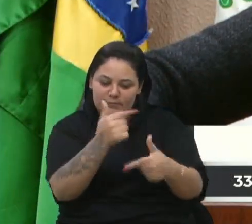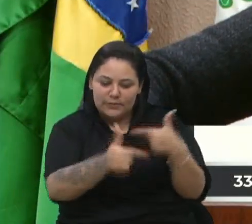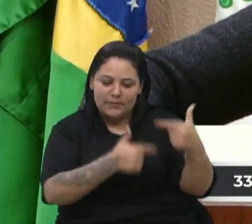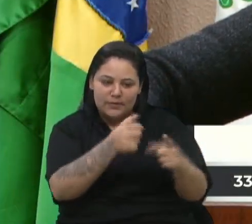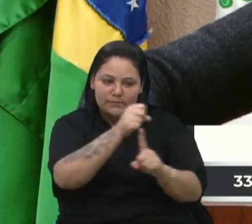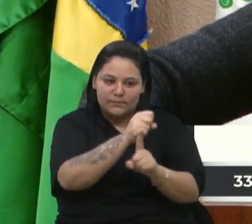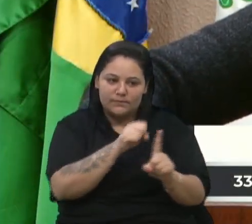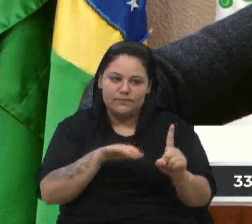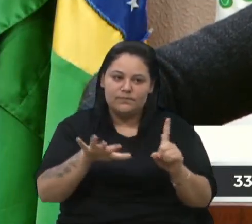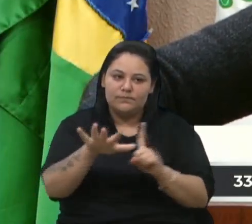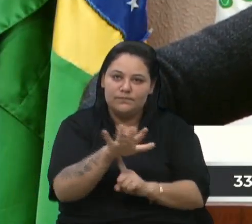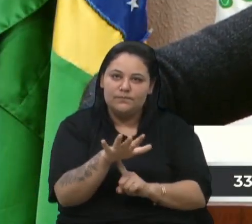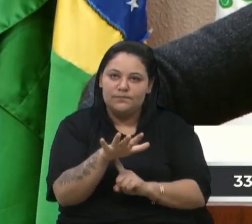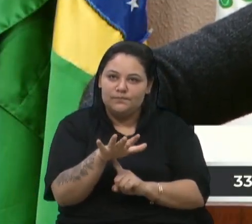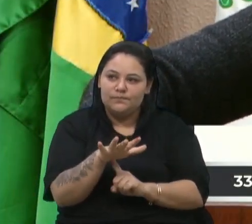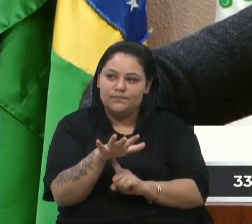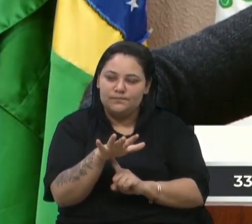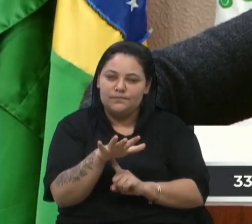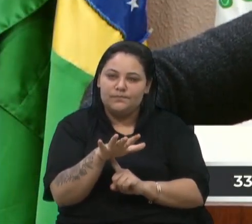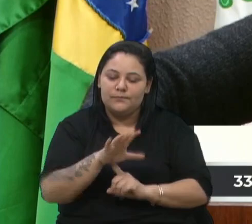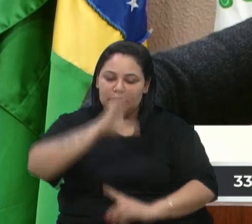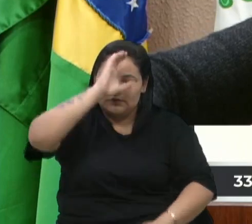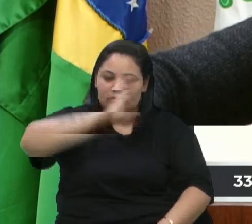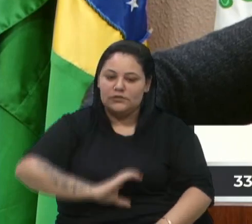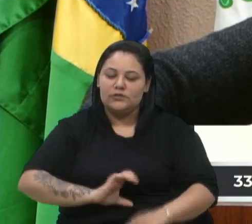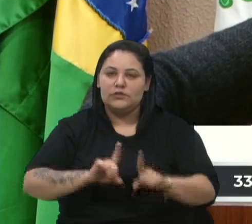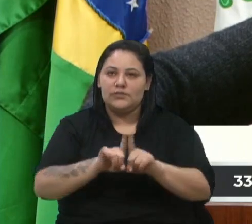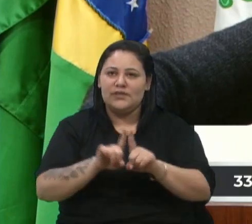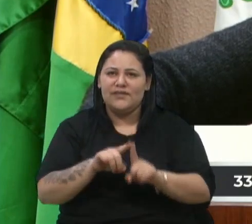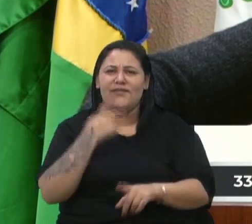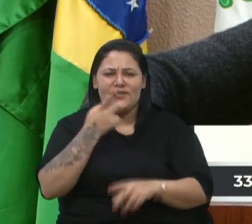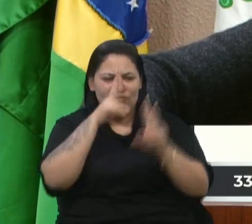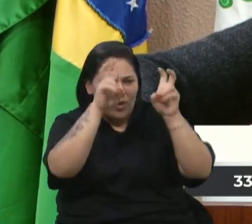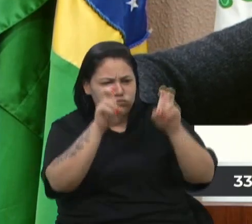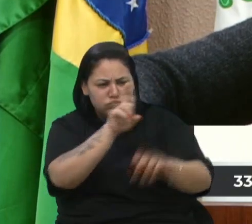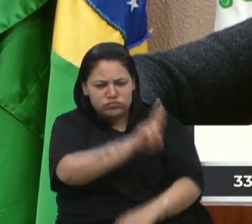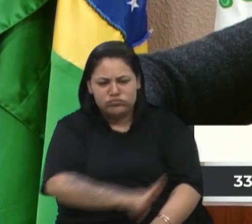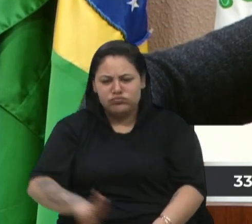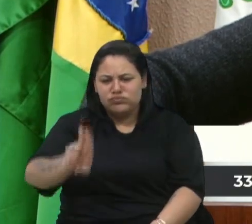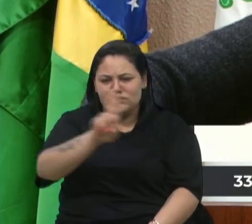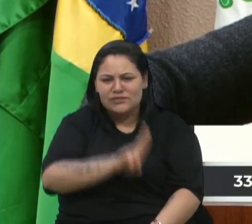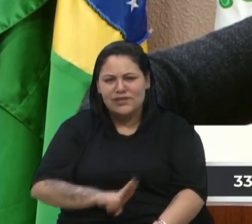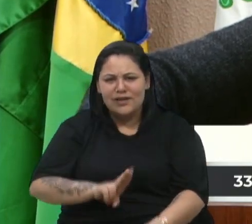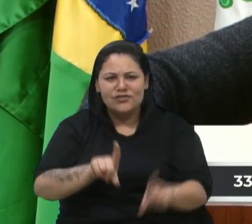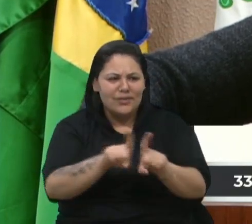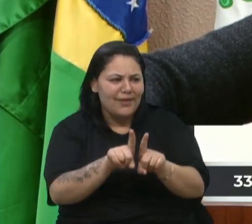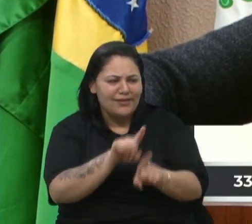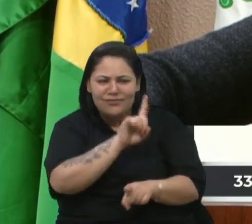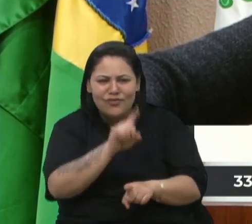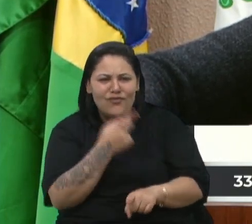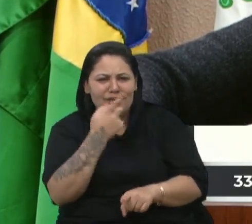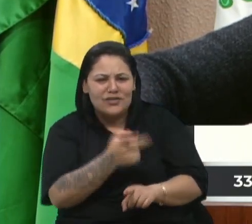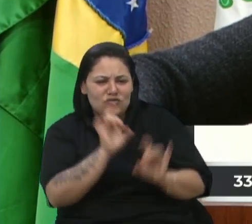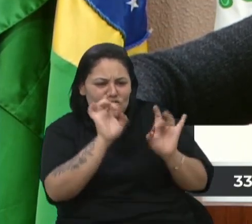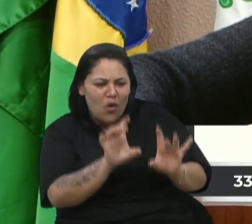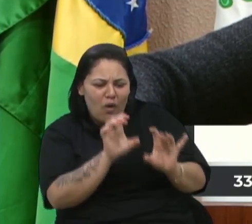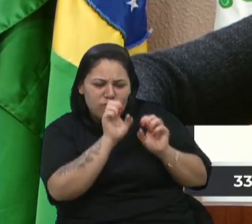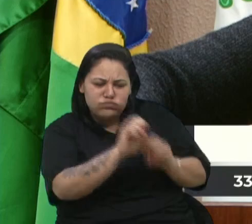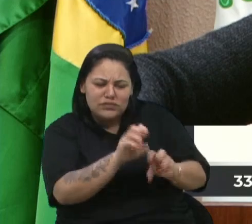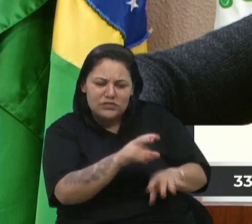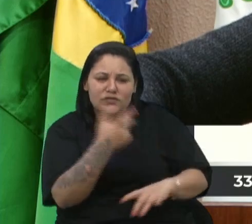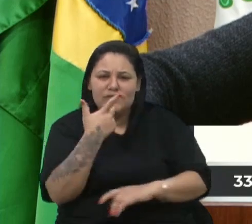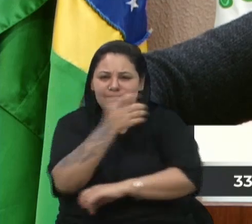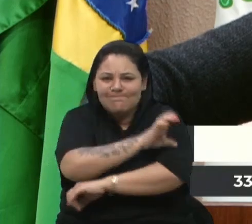sociedade e da cidadania. Quando se fala em universidade, eu não estou falando só do ensino, a gente fala de